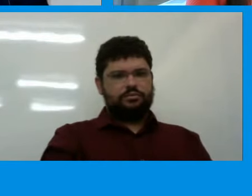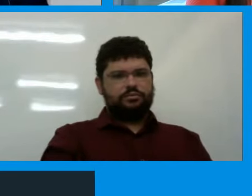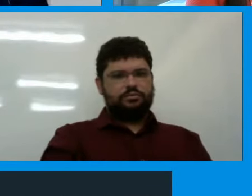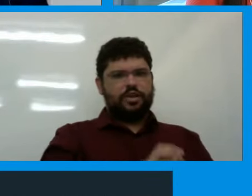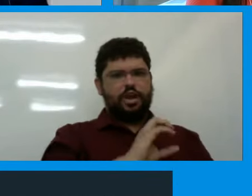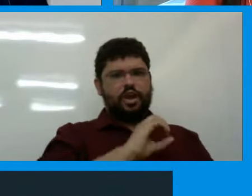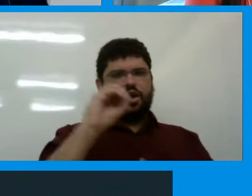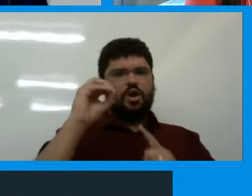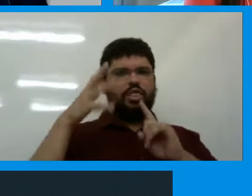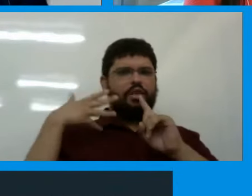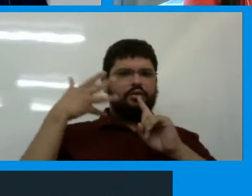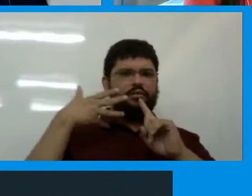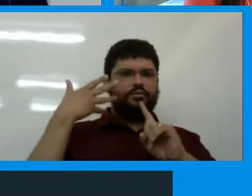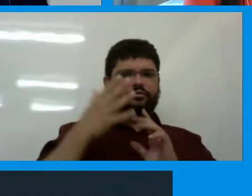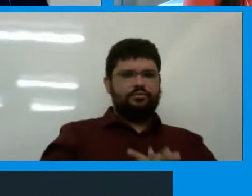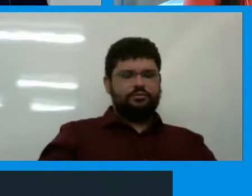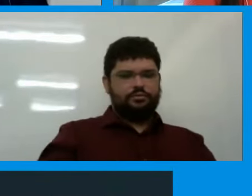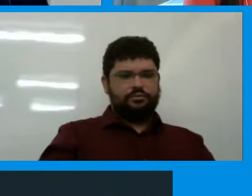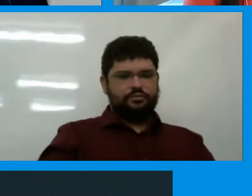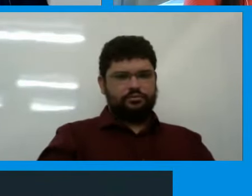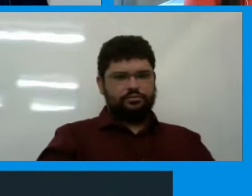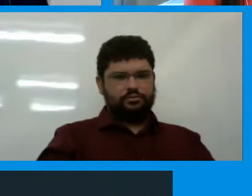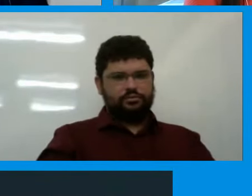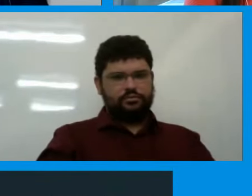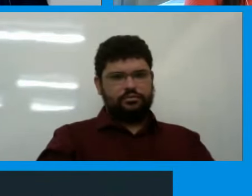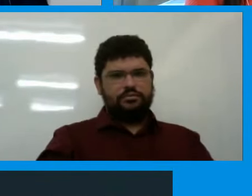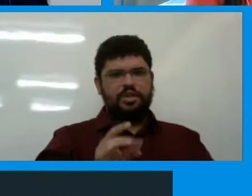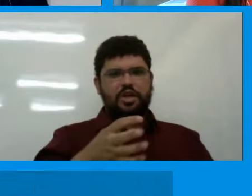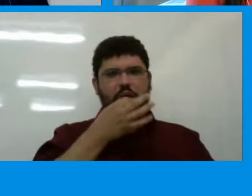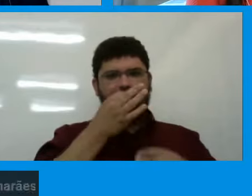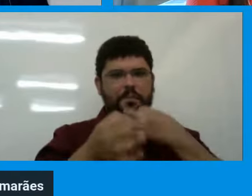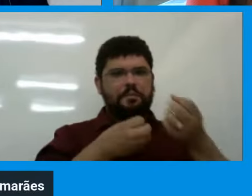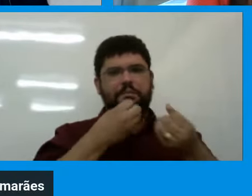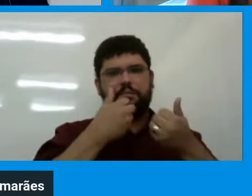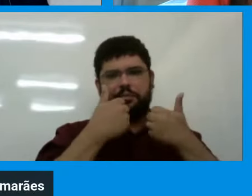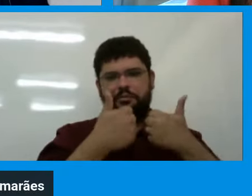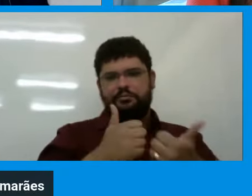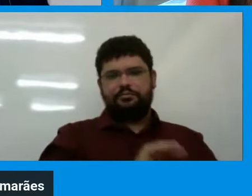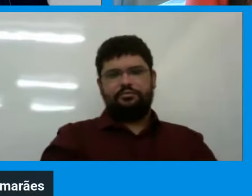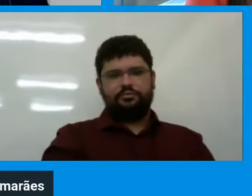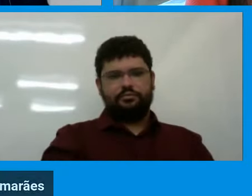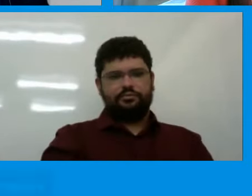Ótimo palestrante. Só elogios, viu, professor Chico Dantas? Obrigado, obrigado.